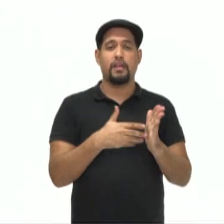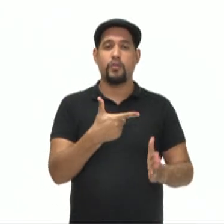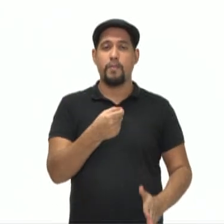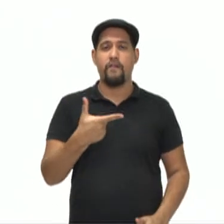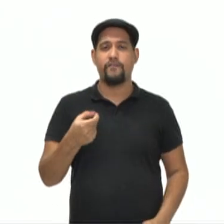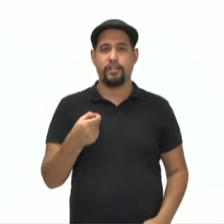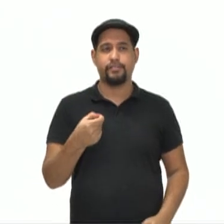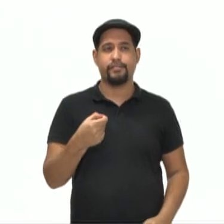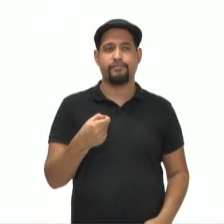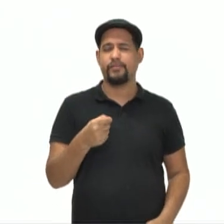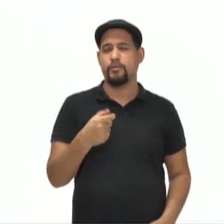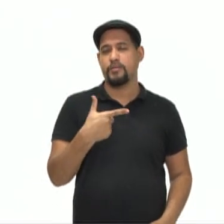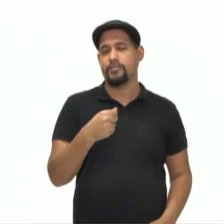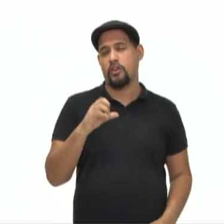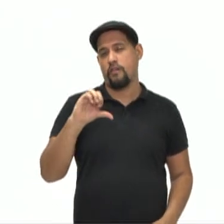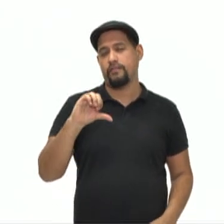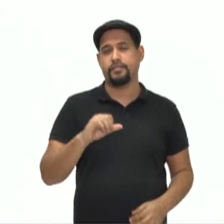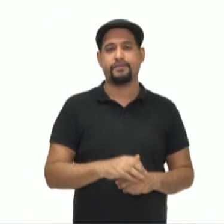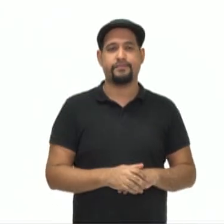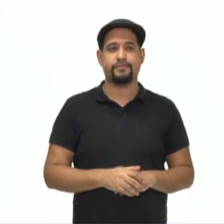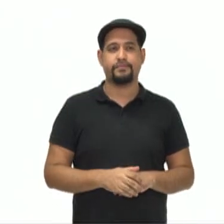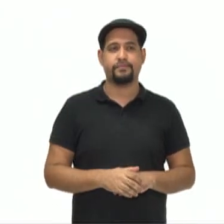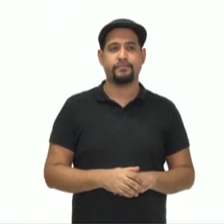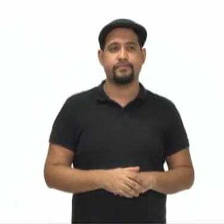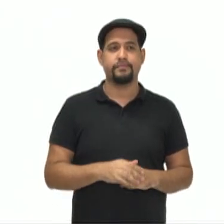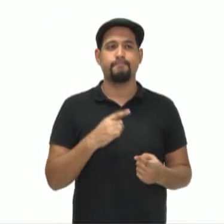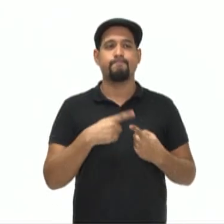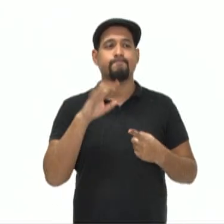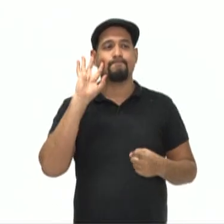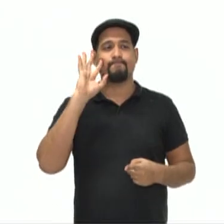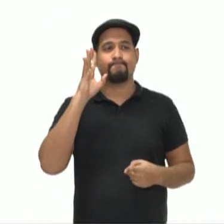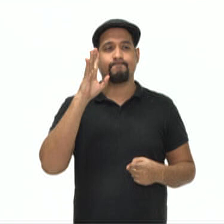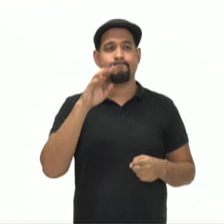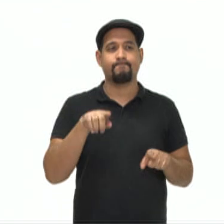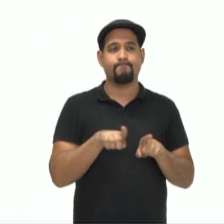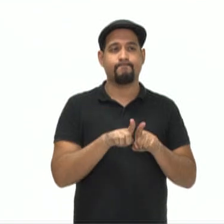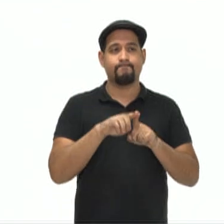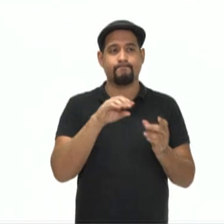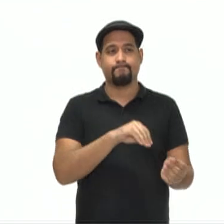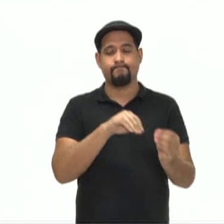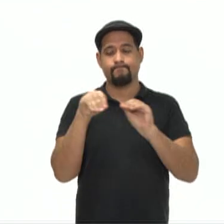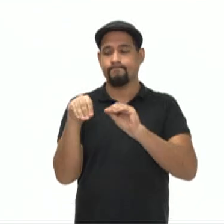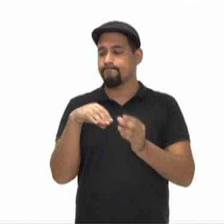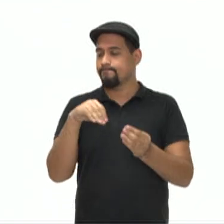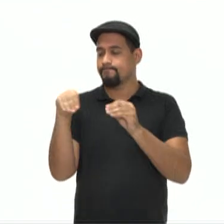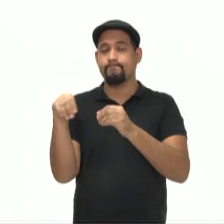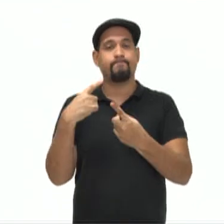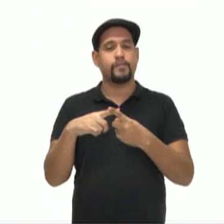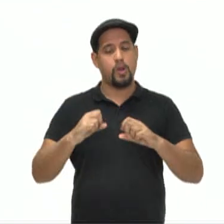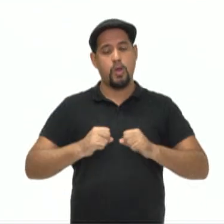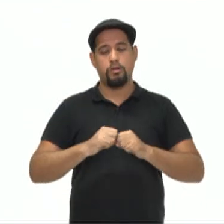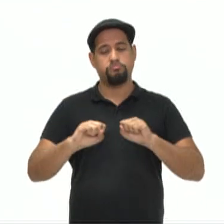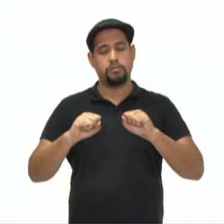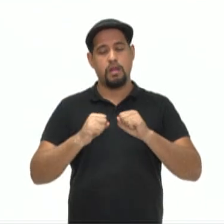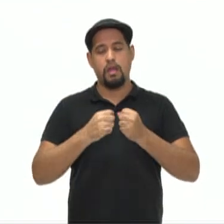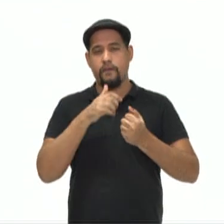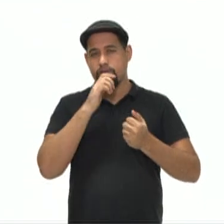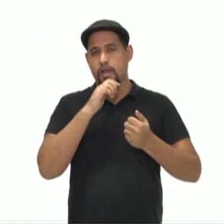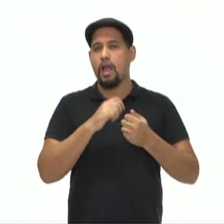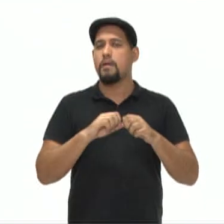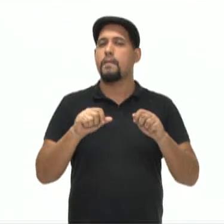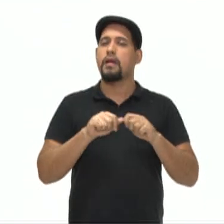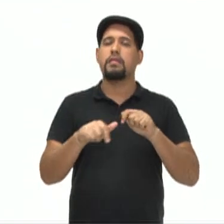2020, 2019 no caso. Ou seja, existe esse tipo de migração por esportes, pessoas que vão